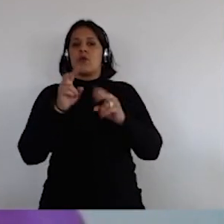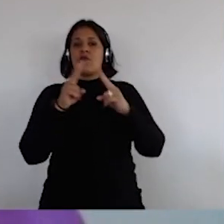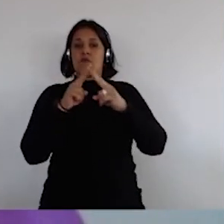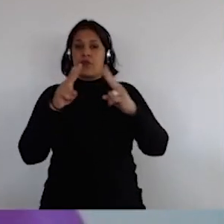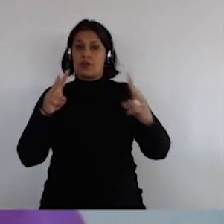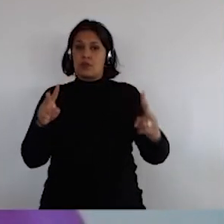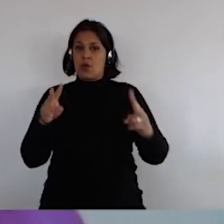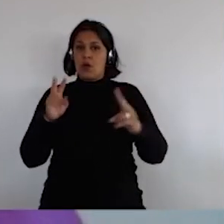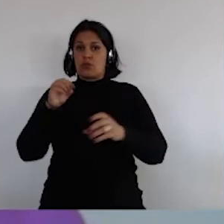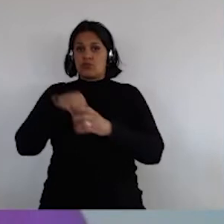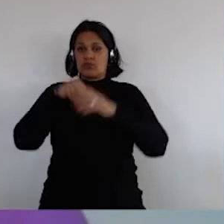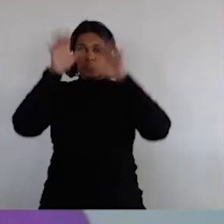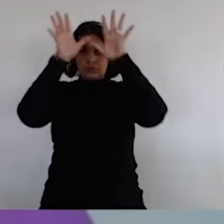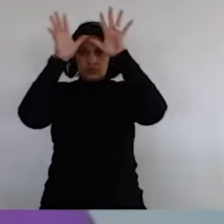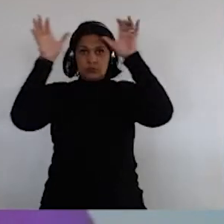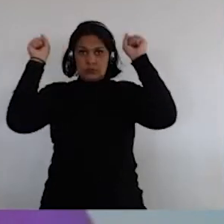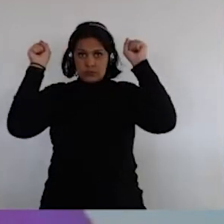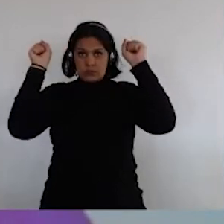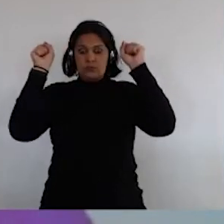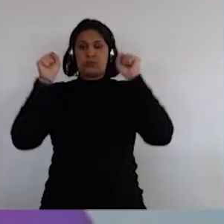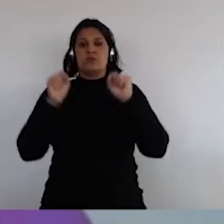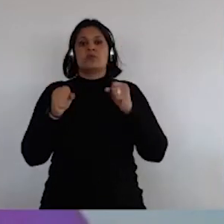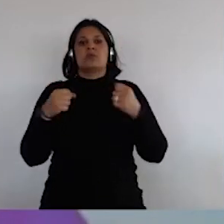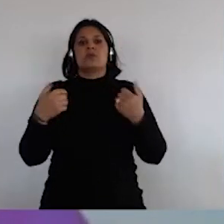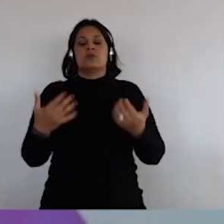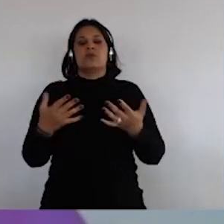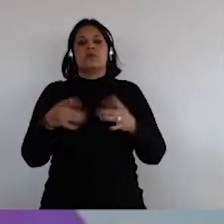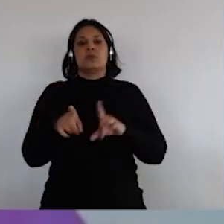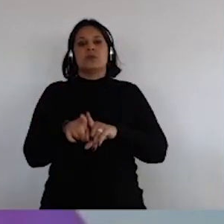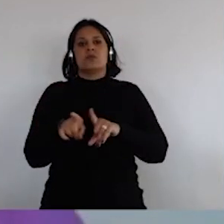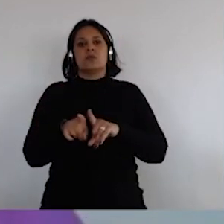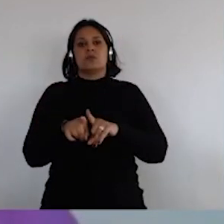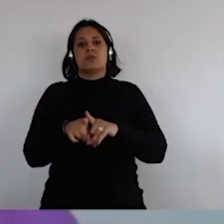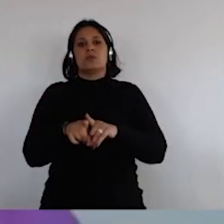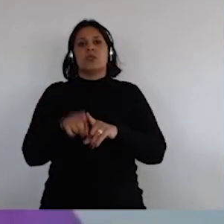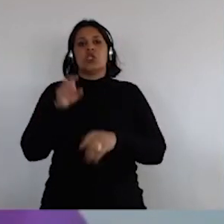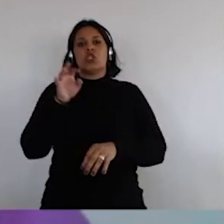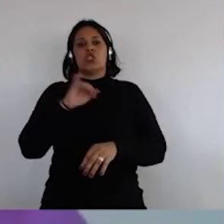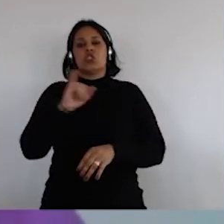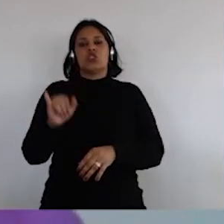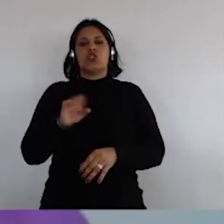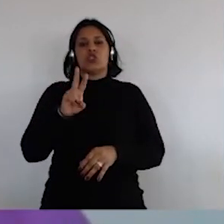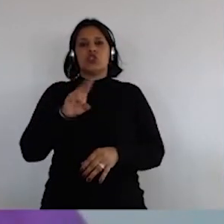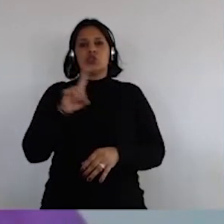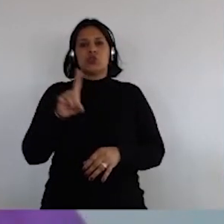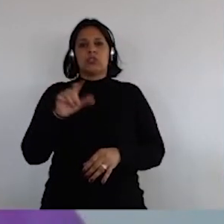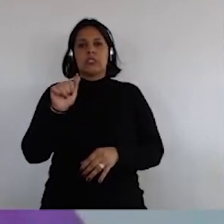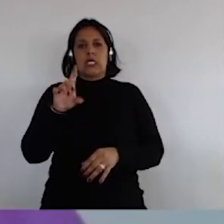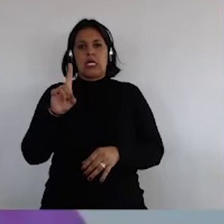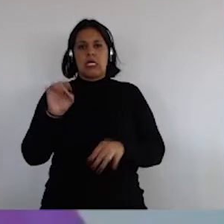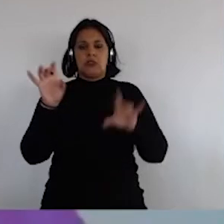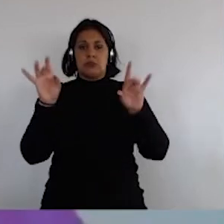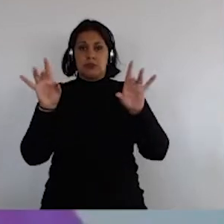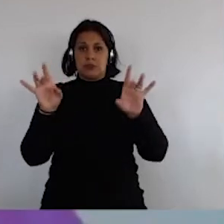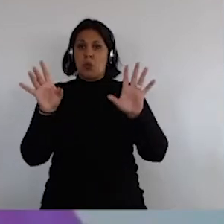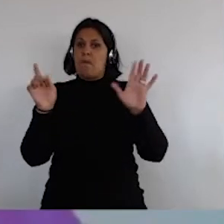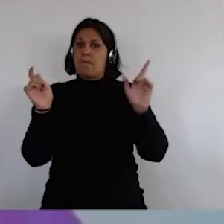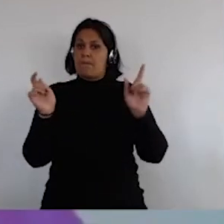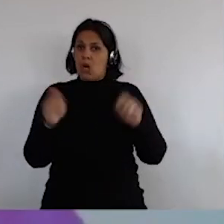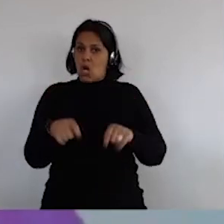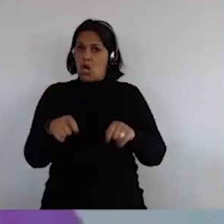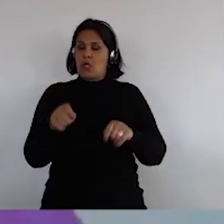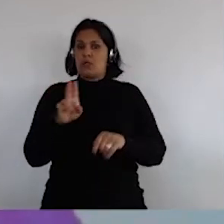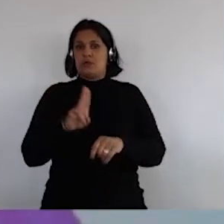tribunais e turmas recursais do sistema de juizado especial, elas poderão ser realizadas nos